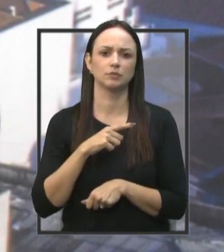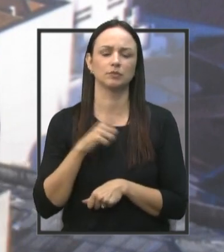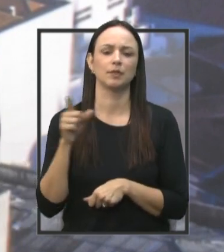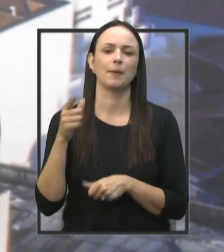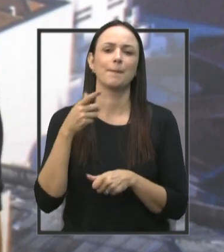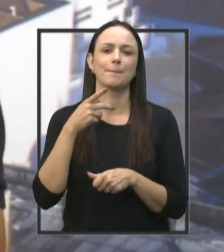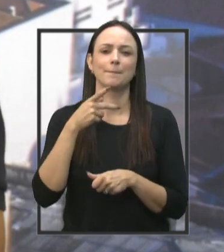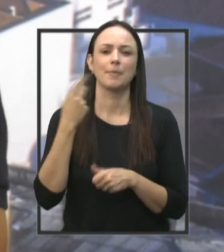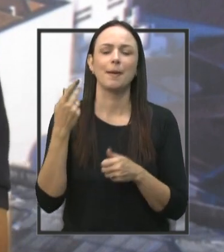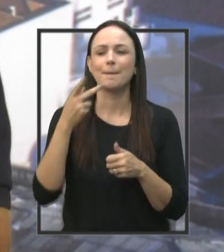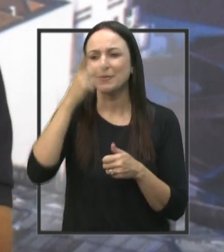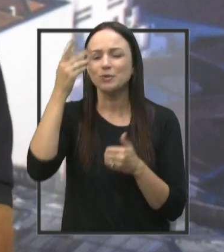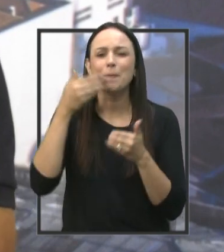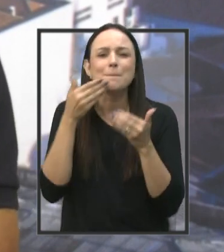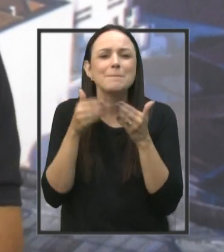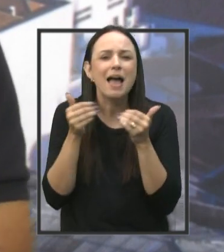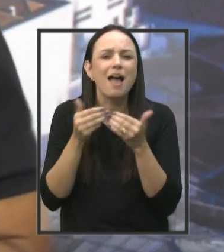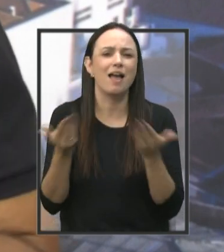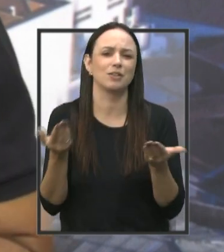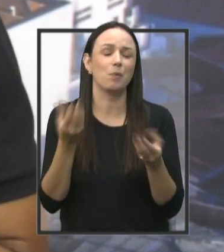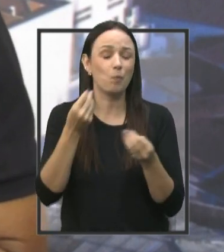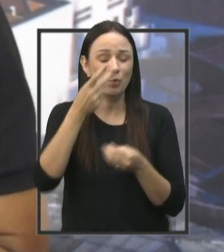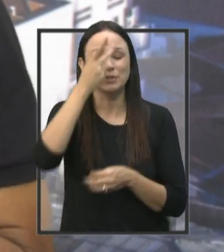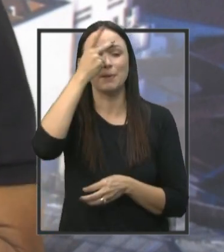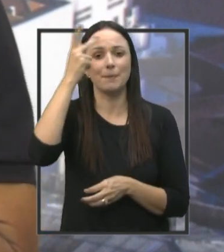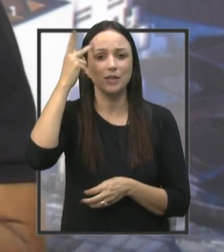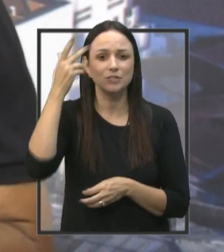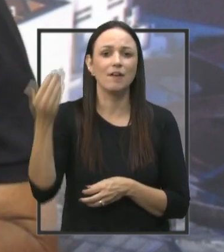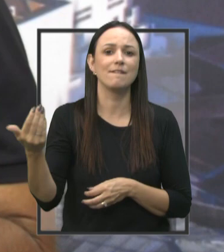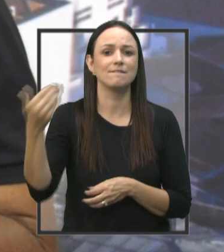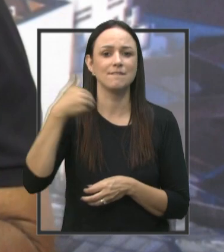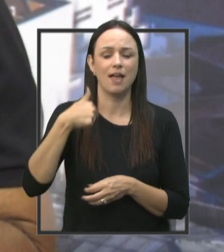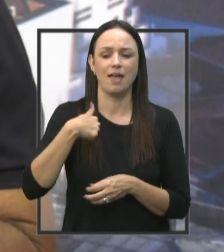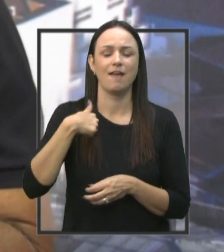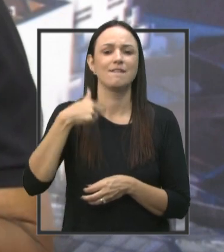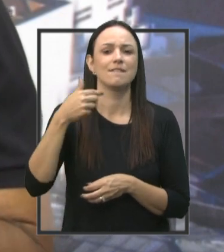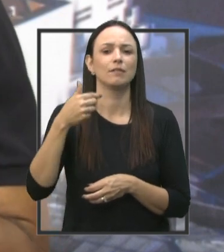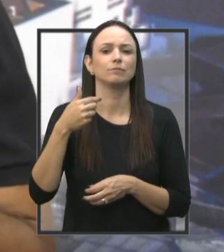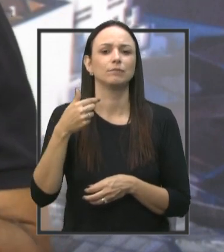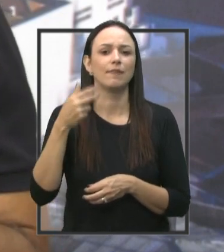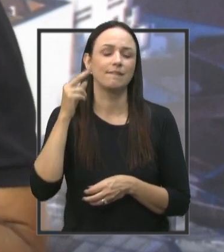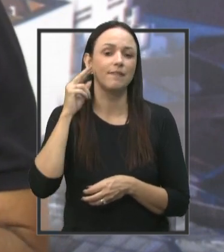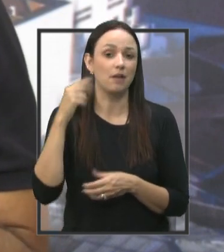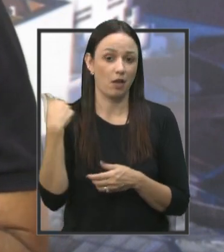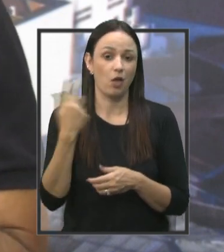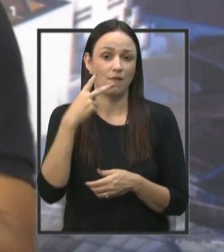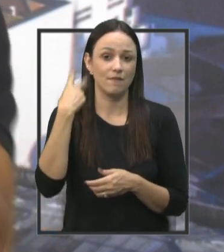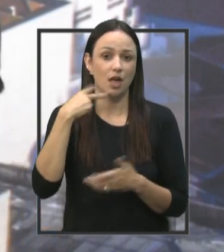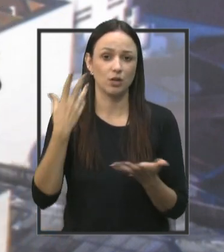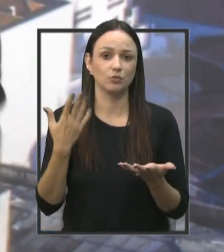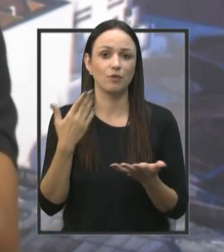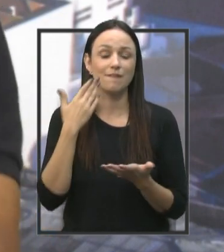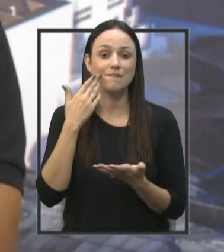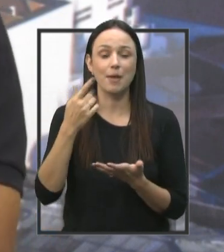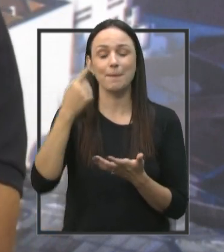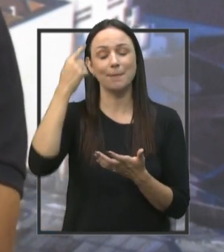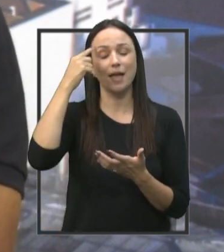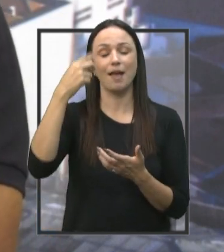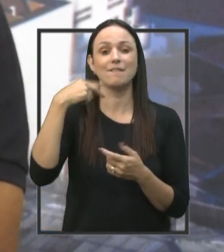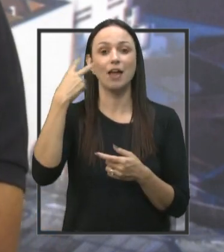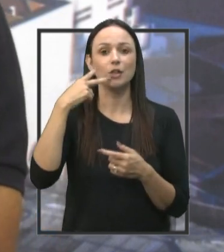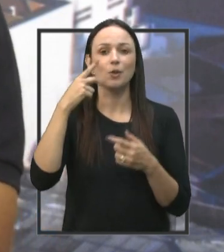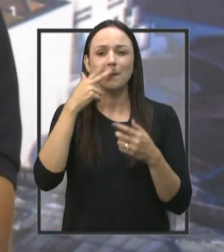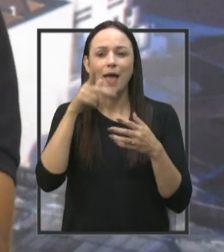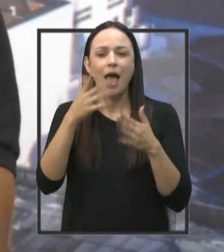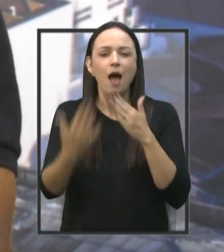aqueles apelos que a gente recebe, porque muita gente vem até o vereador, nos vem mesmo com uma luz no fim do